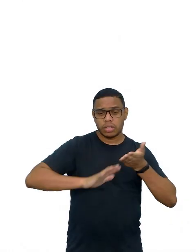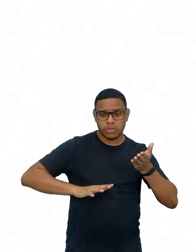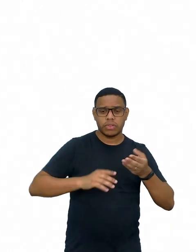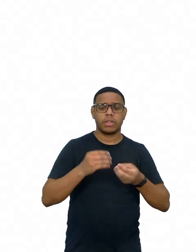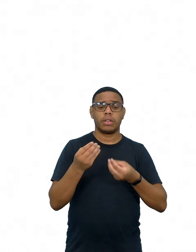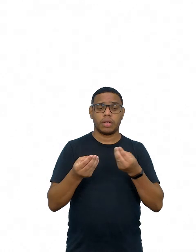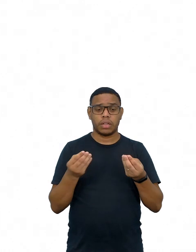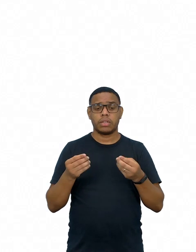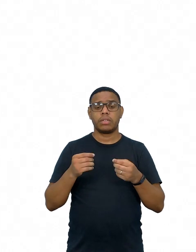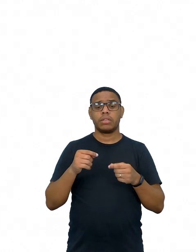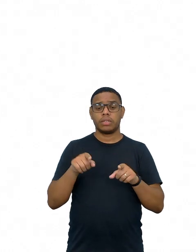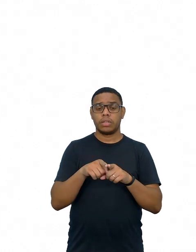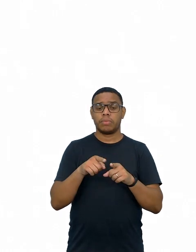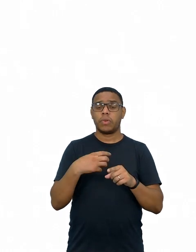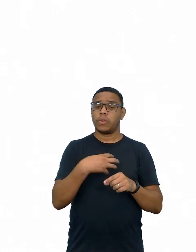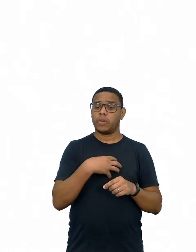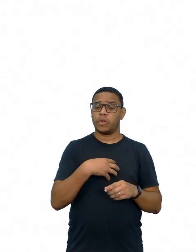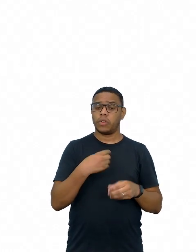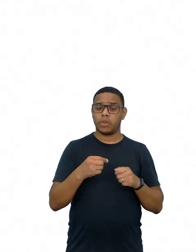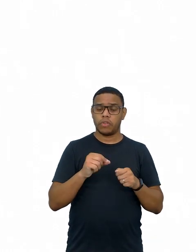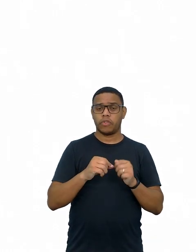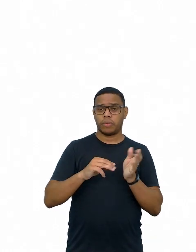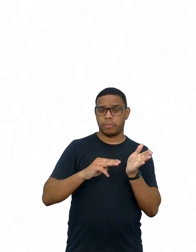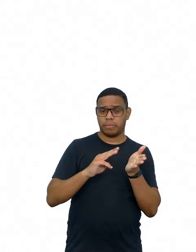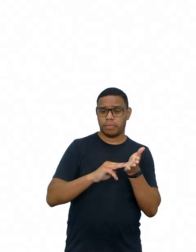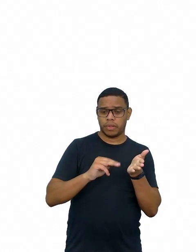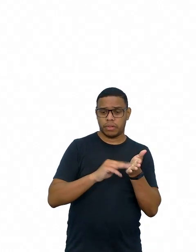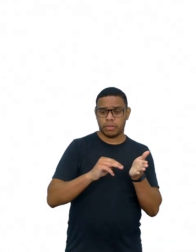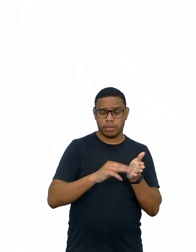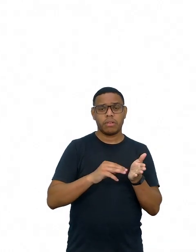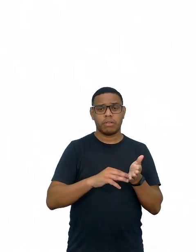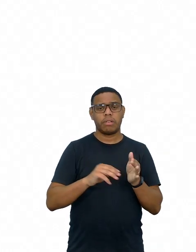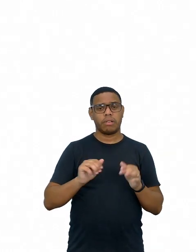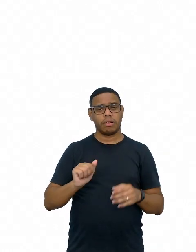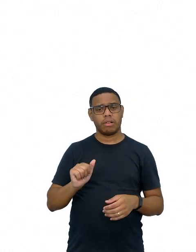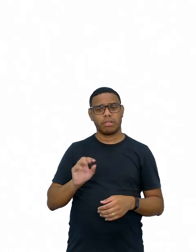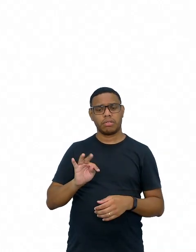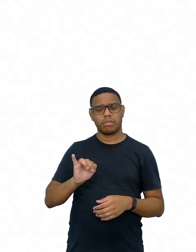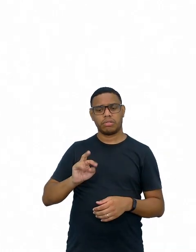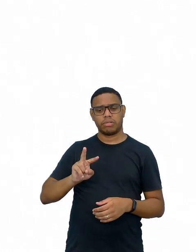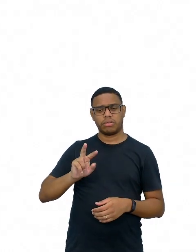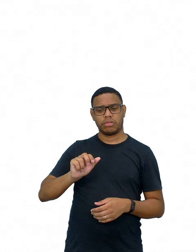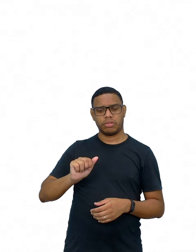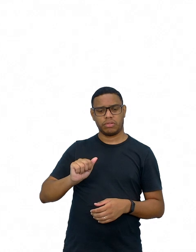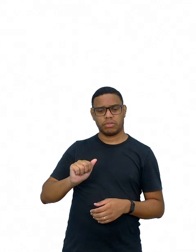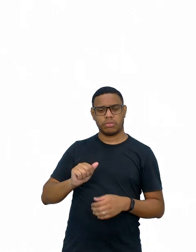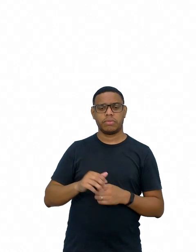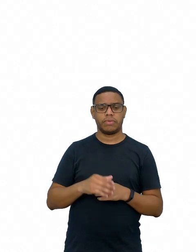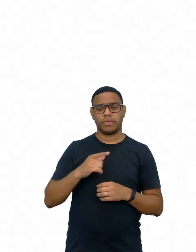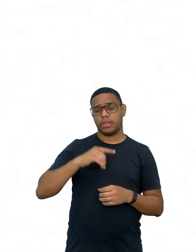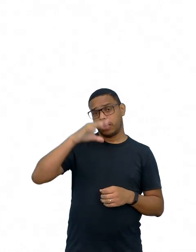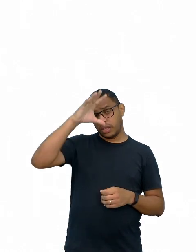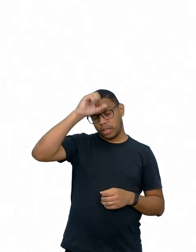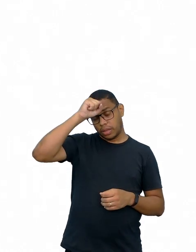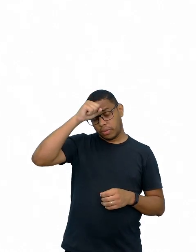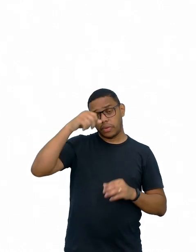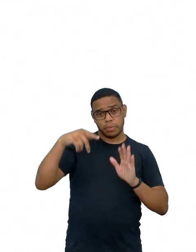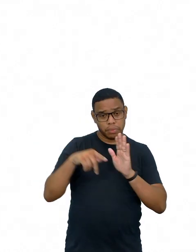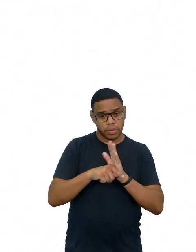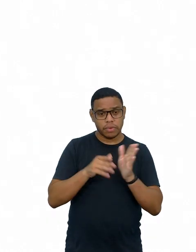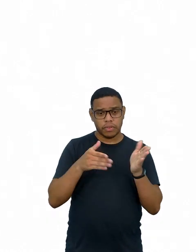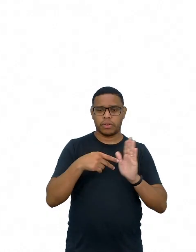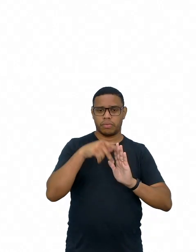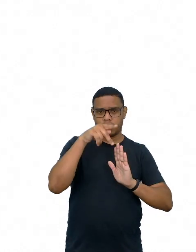essa modalidade de metodologia ativa, que é a aprendizagem baseada